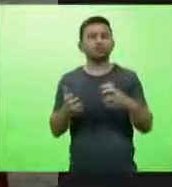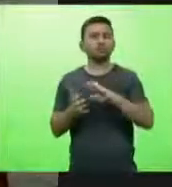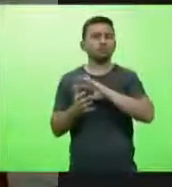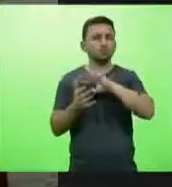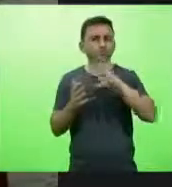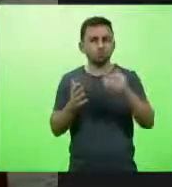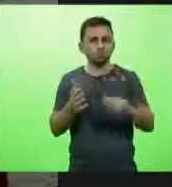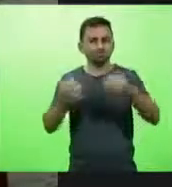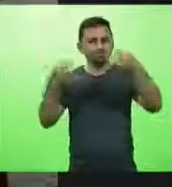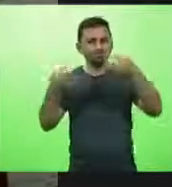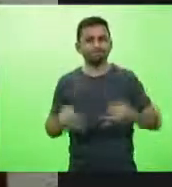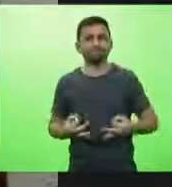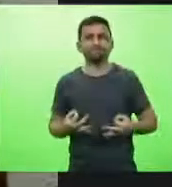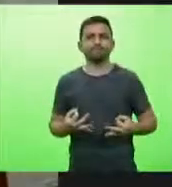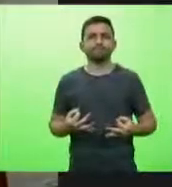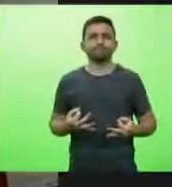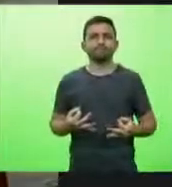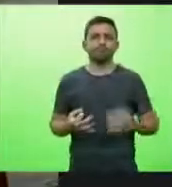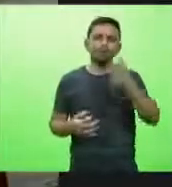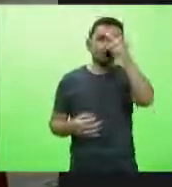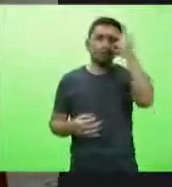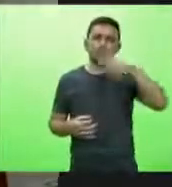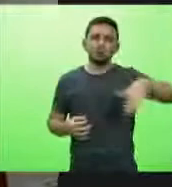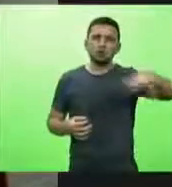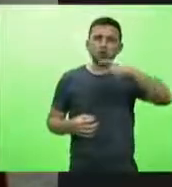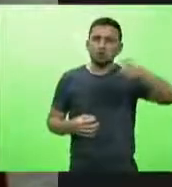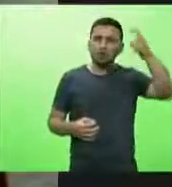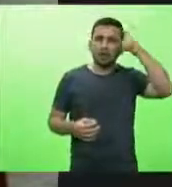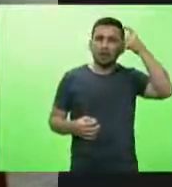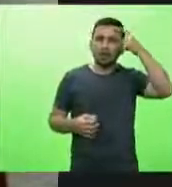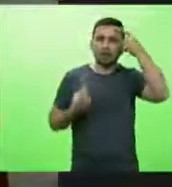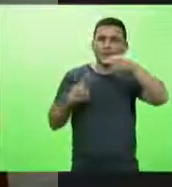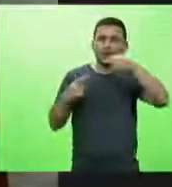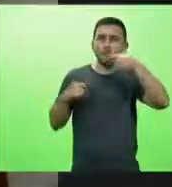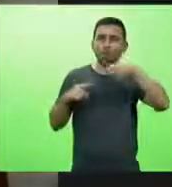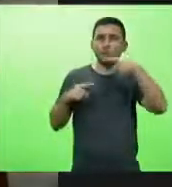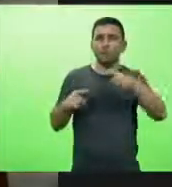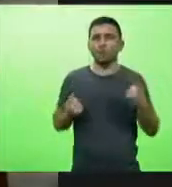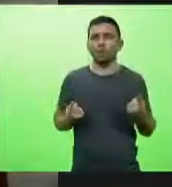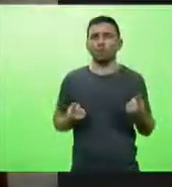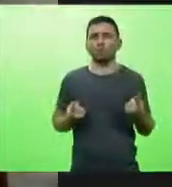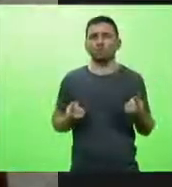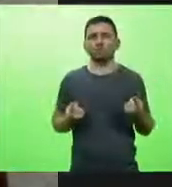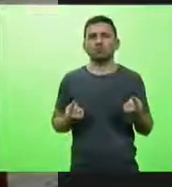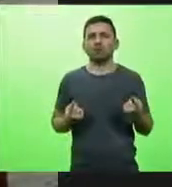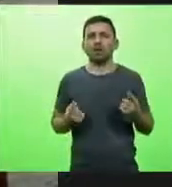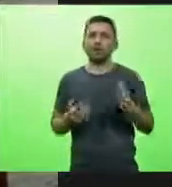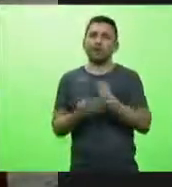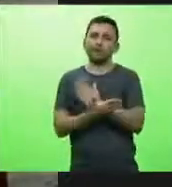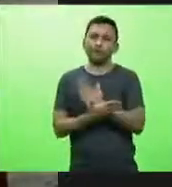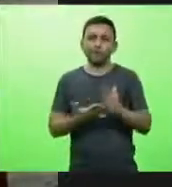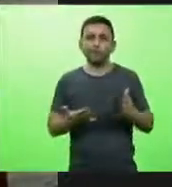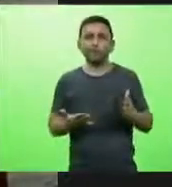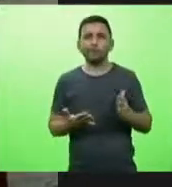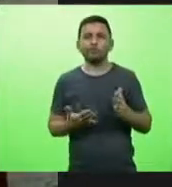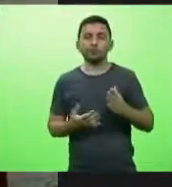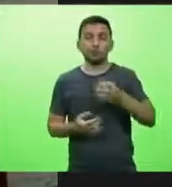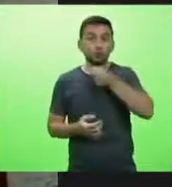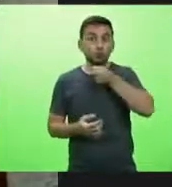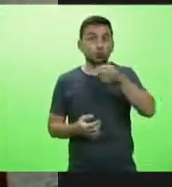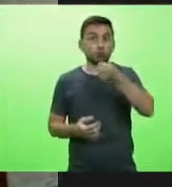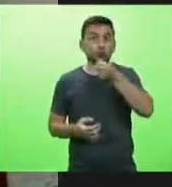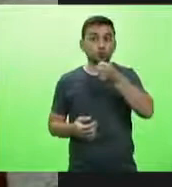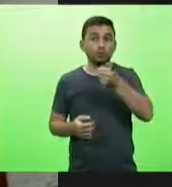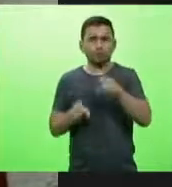tem pessoas que vivem na teoria da conspiração e redução populacional, então alguns, até jornalistas